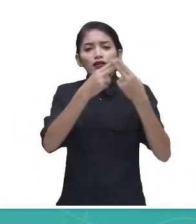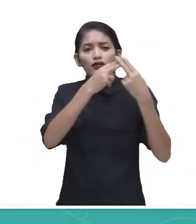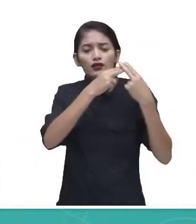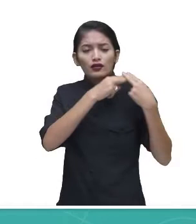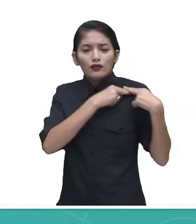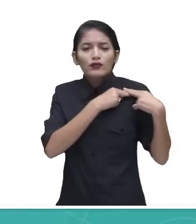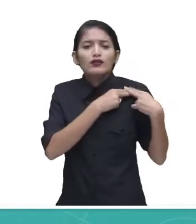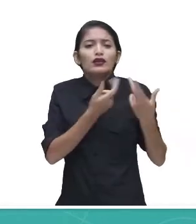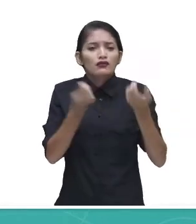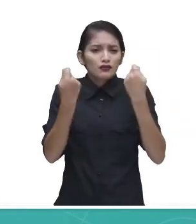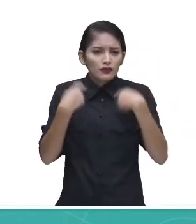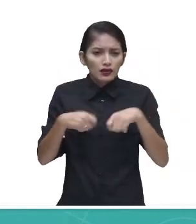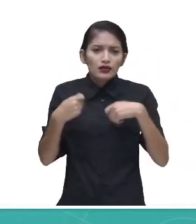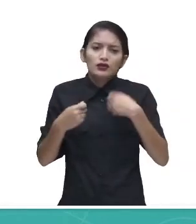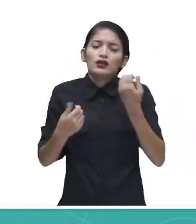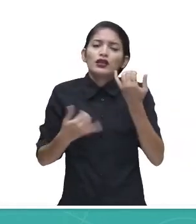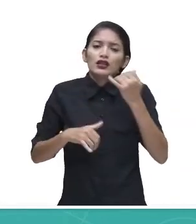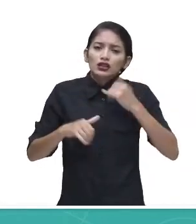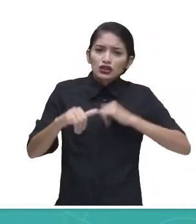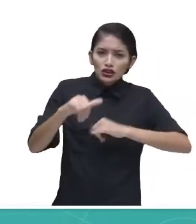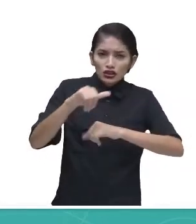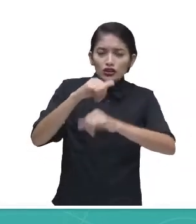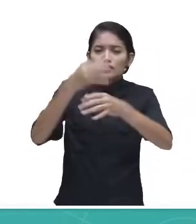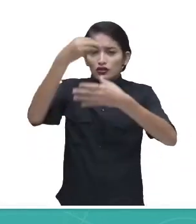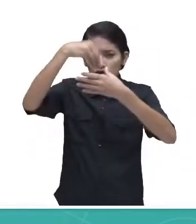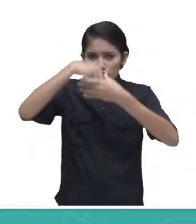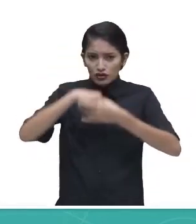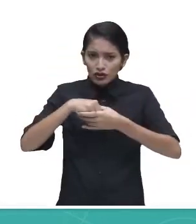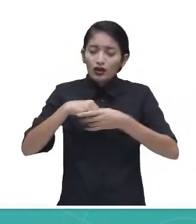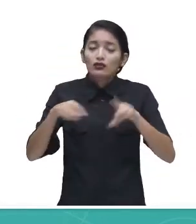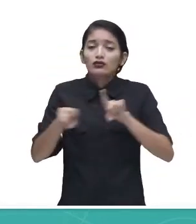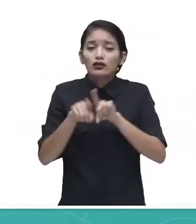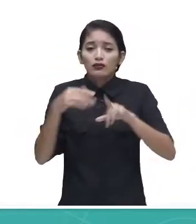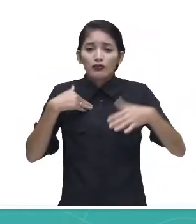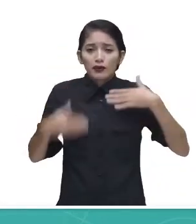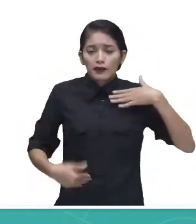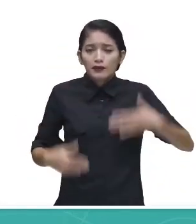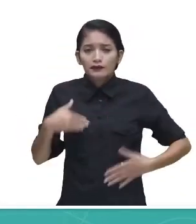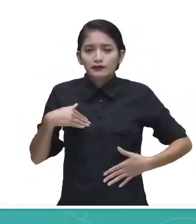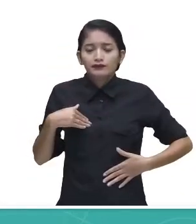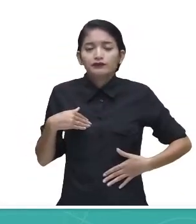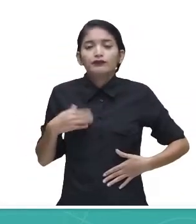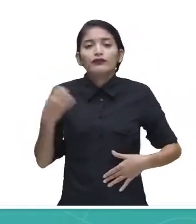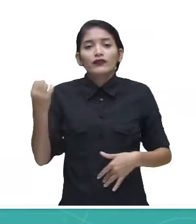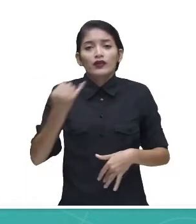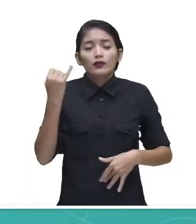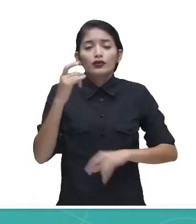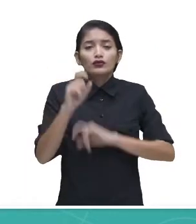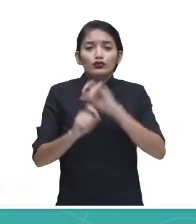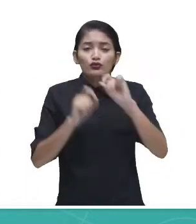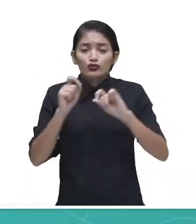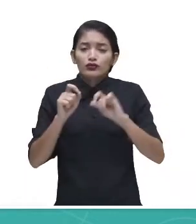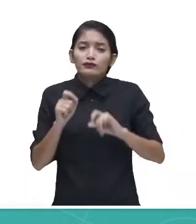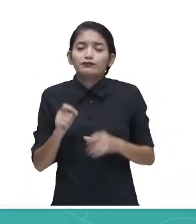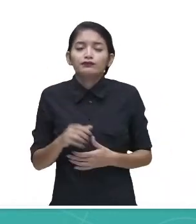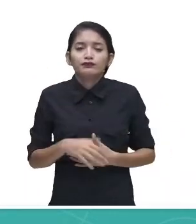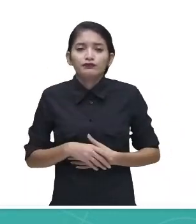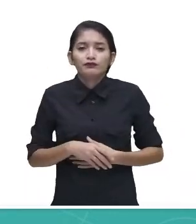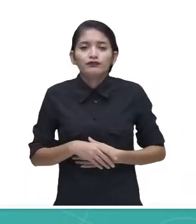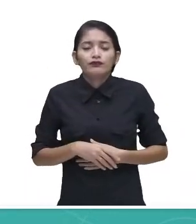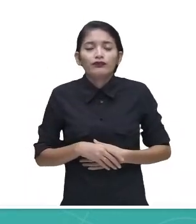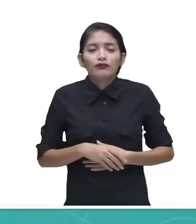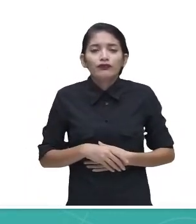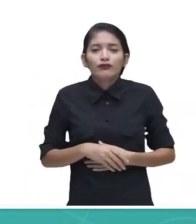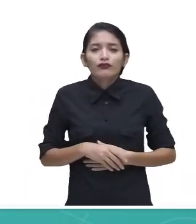suprir nossas necessidades energéticas e estruturais. Olha só, importante falar isso. O metabolismo,